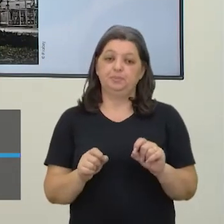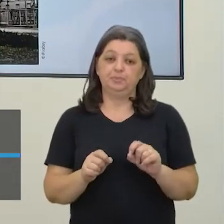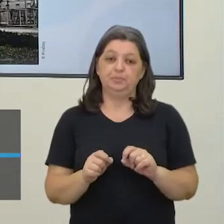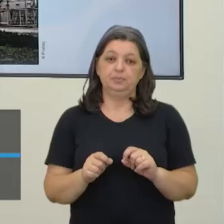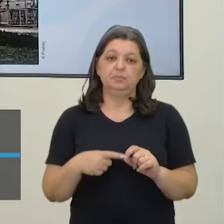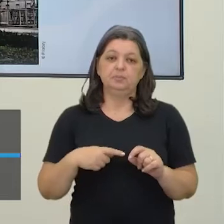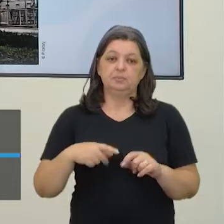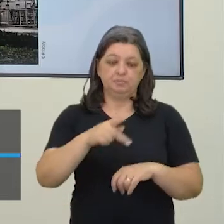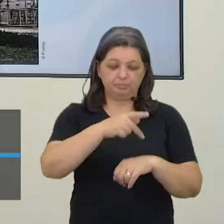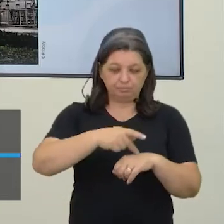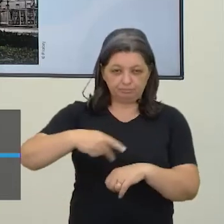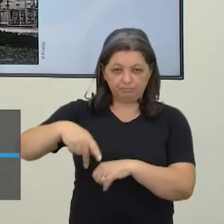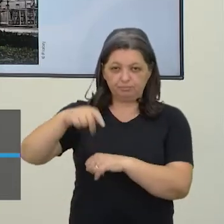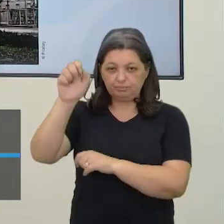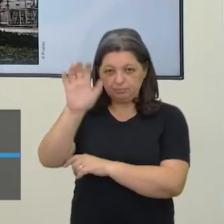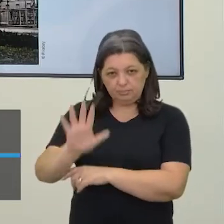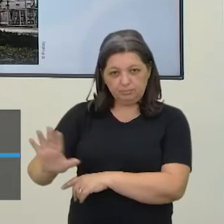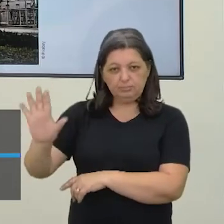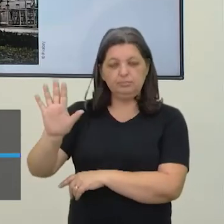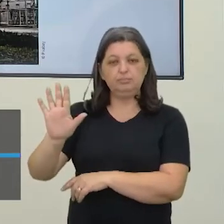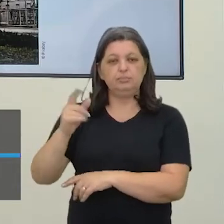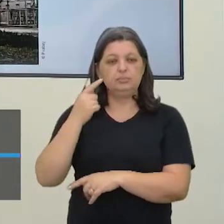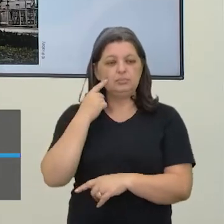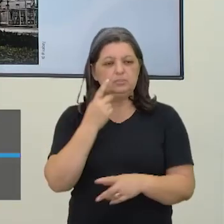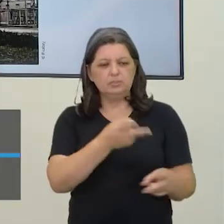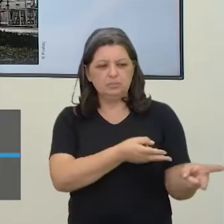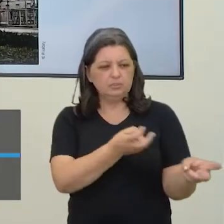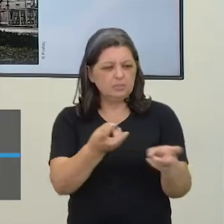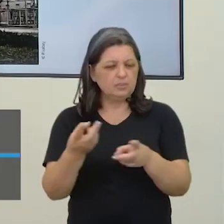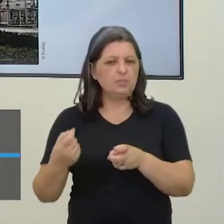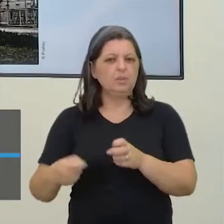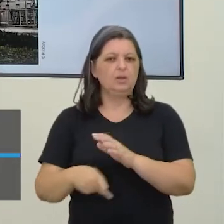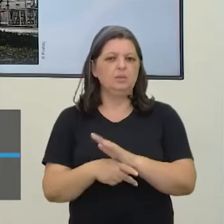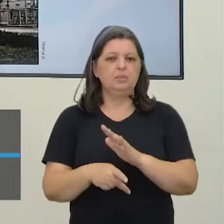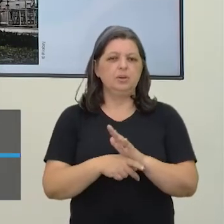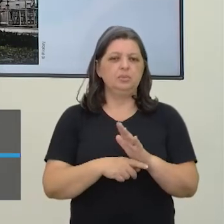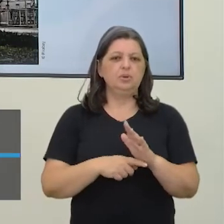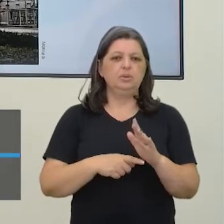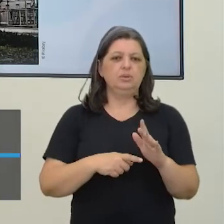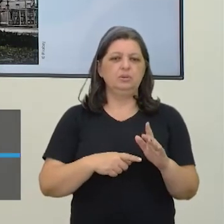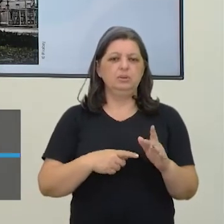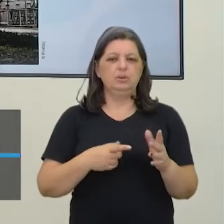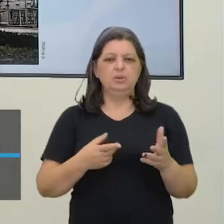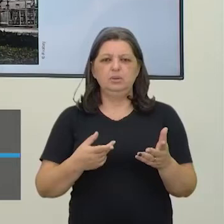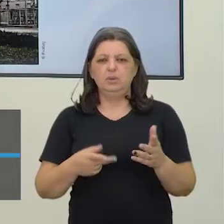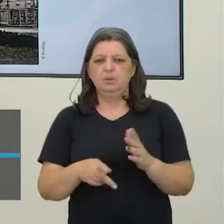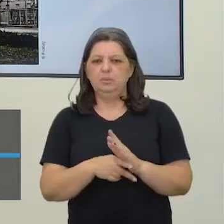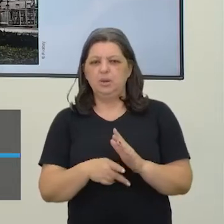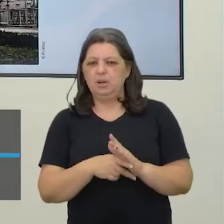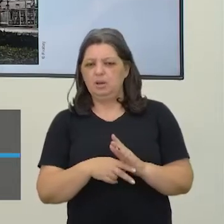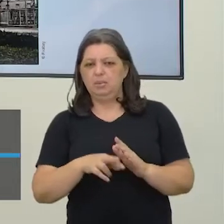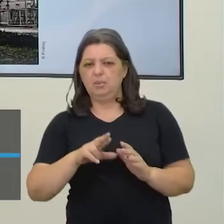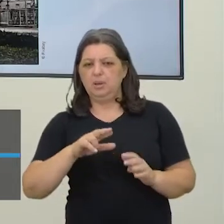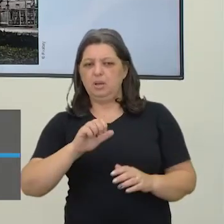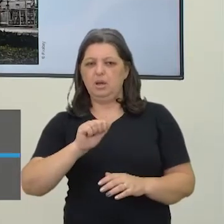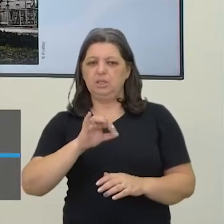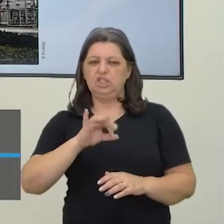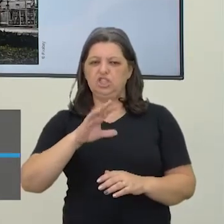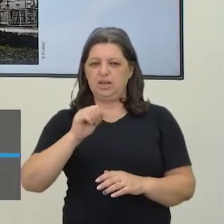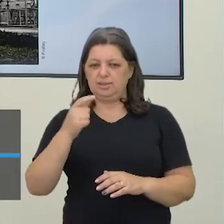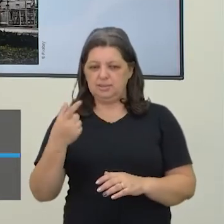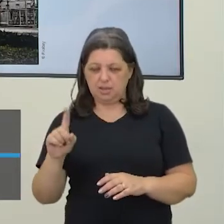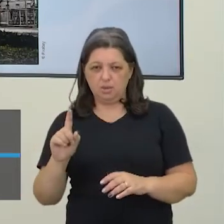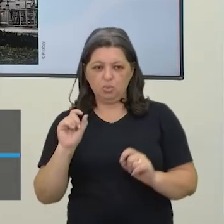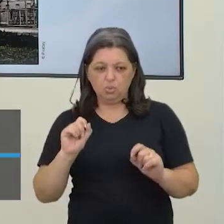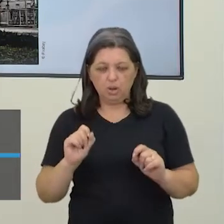Alguns países da Europa começaram a perceber que houve um aumento de radiação, né?